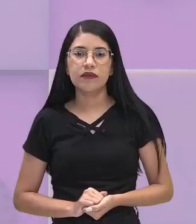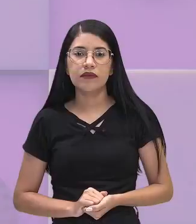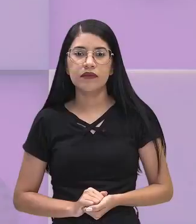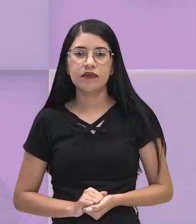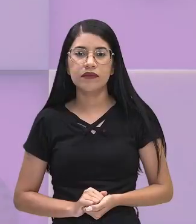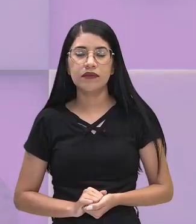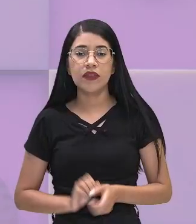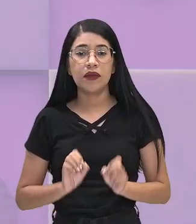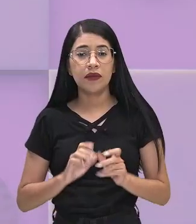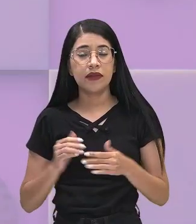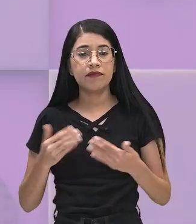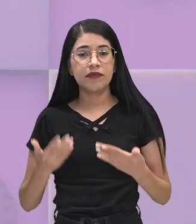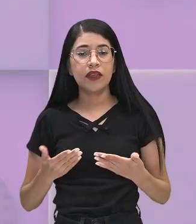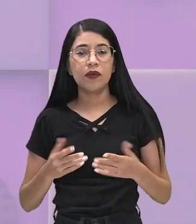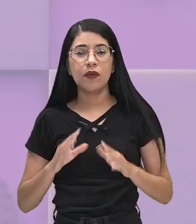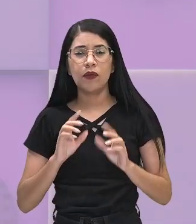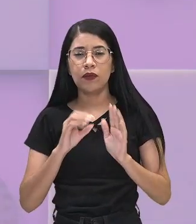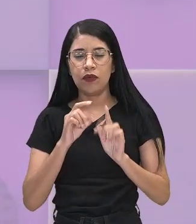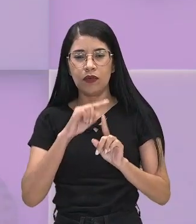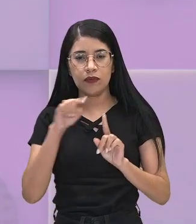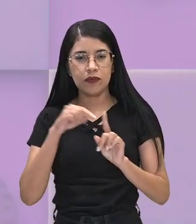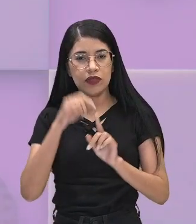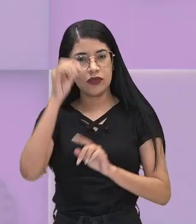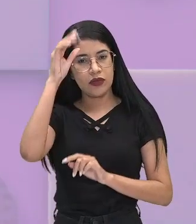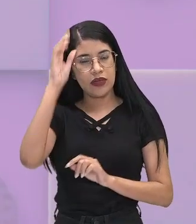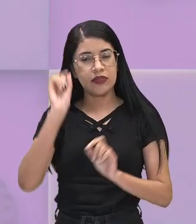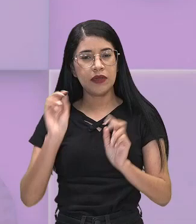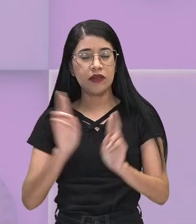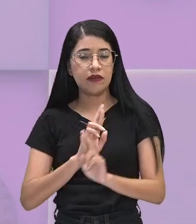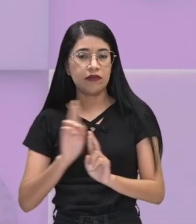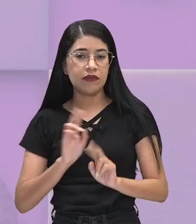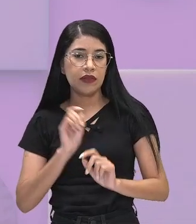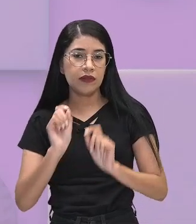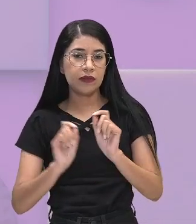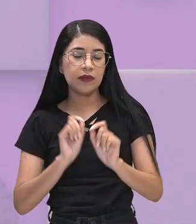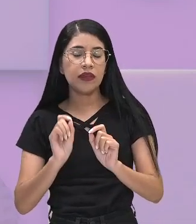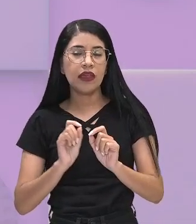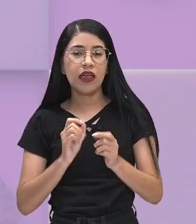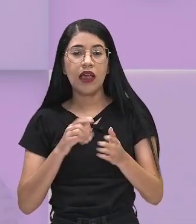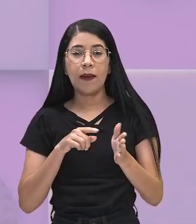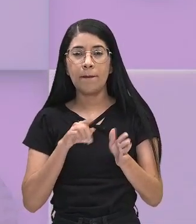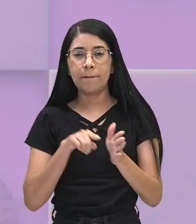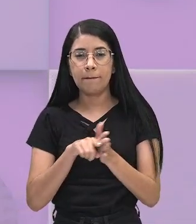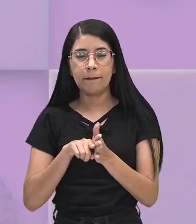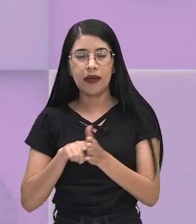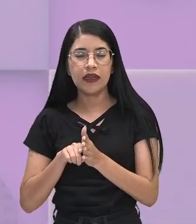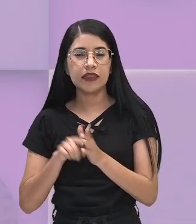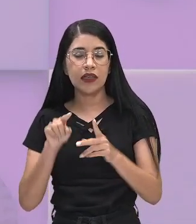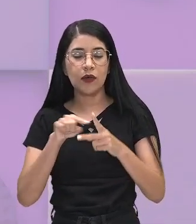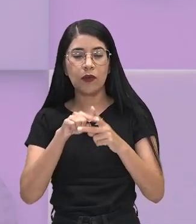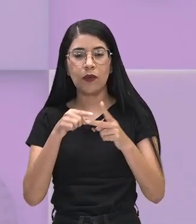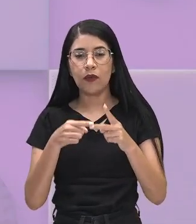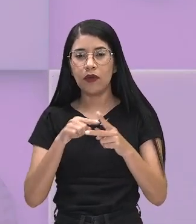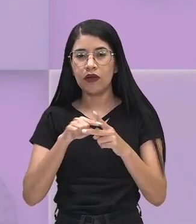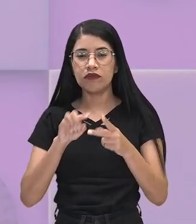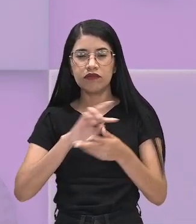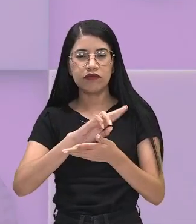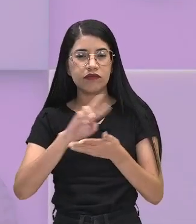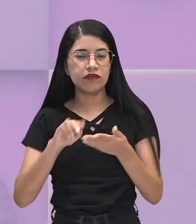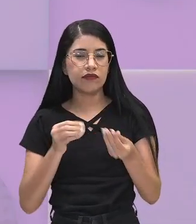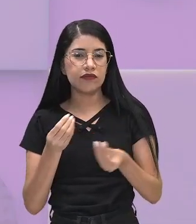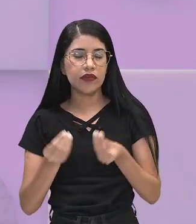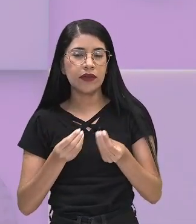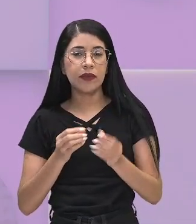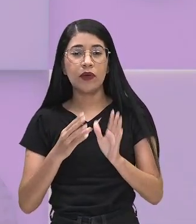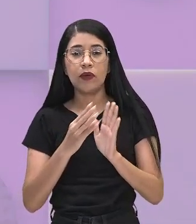Muito bem, então, o nosso objeto de conhecimento vai estar relacionando o estudo entre ângulos, certo? Então, o primeiro conceito